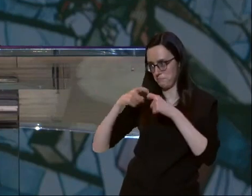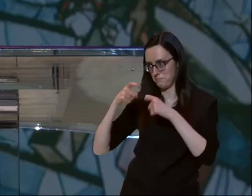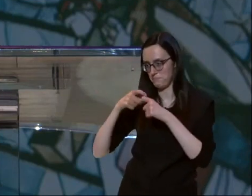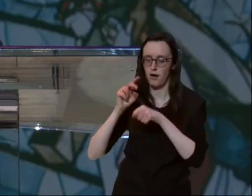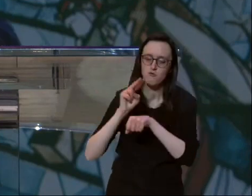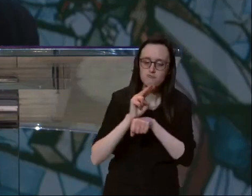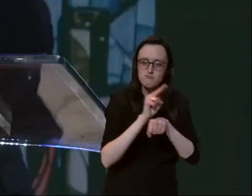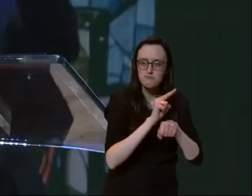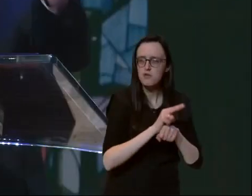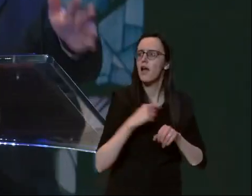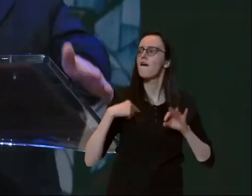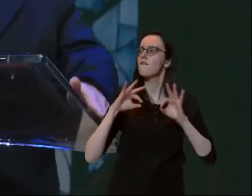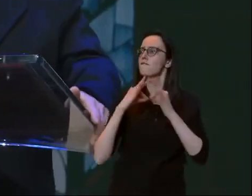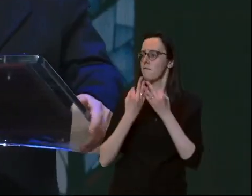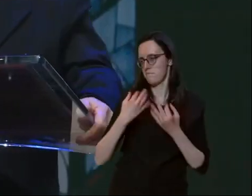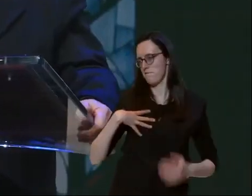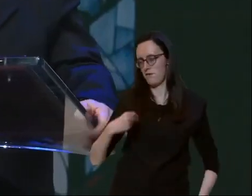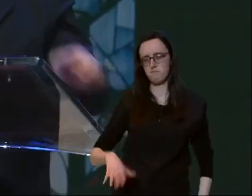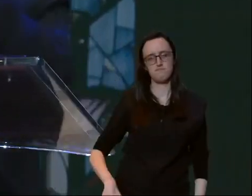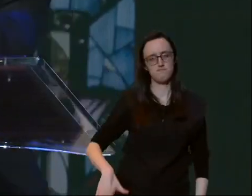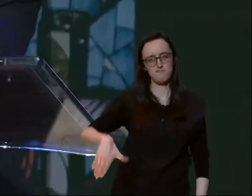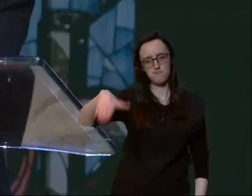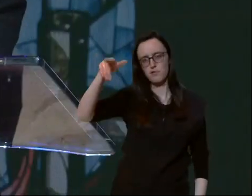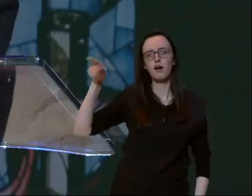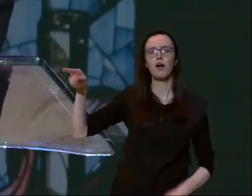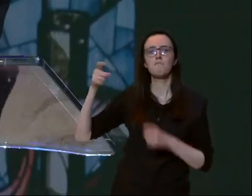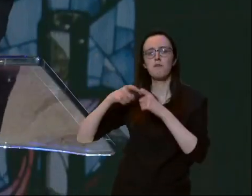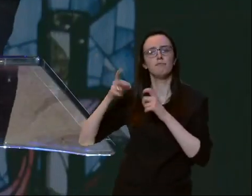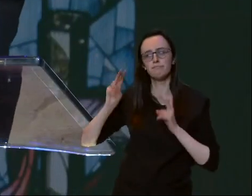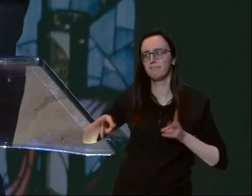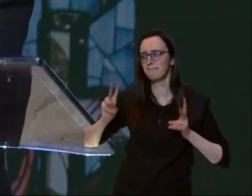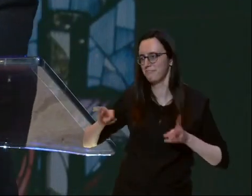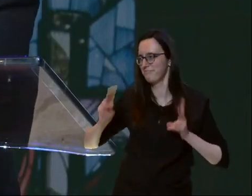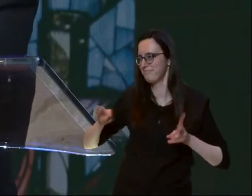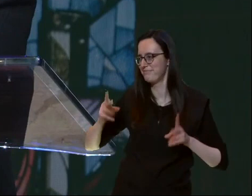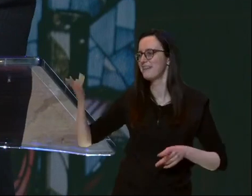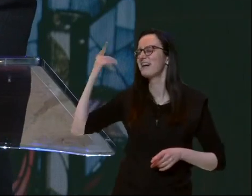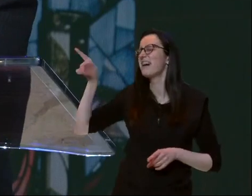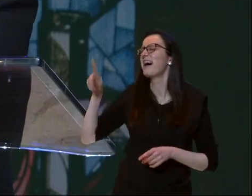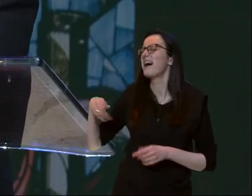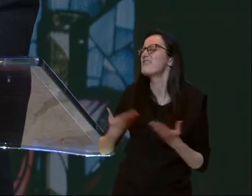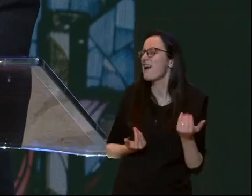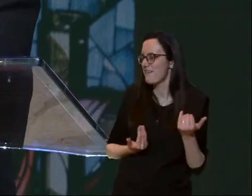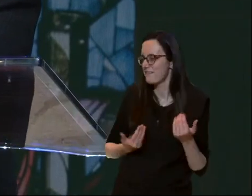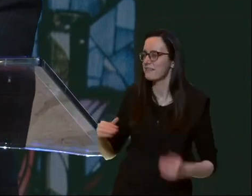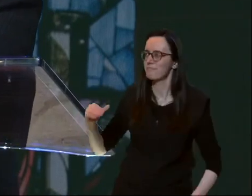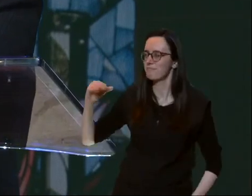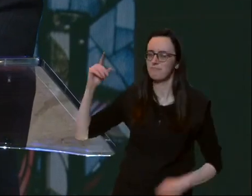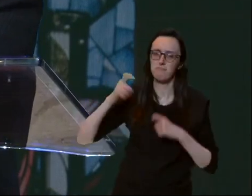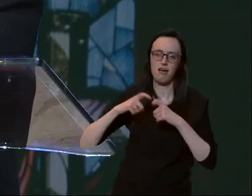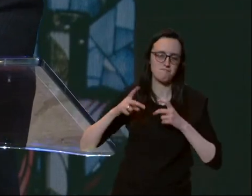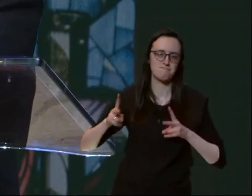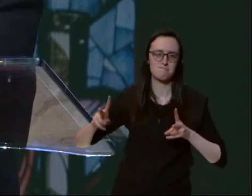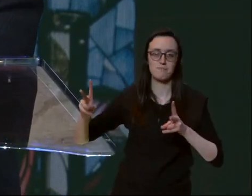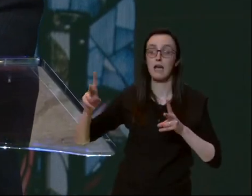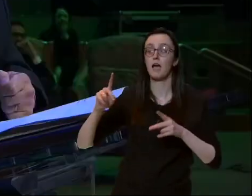eram residentes, né, à noite. Mas assim, sempre buscava o Senhor.